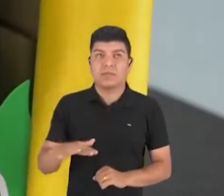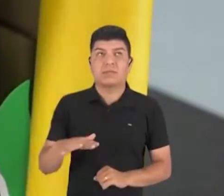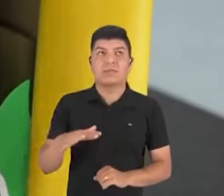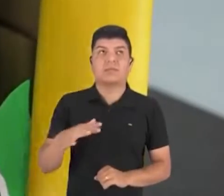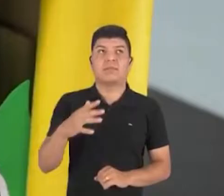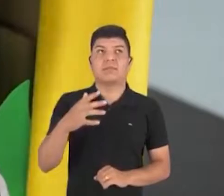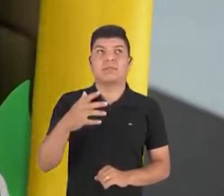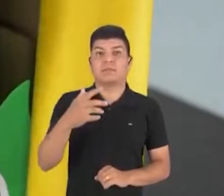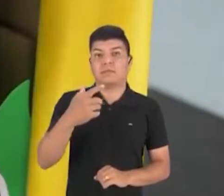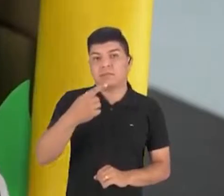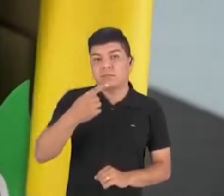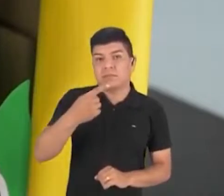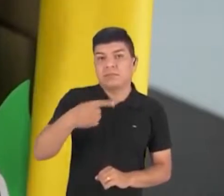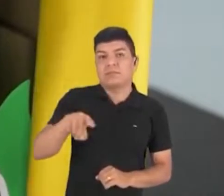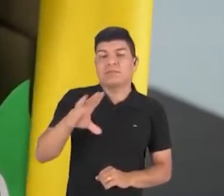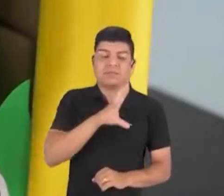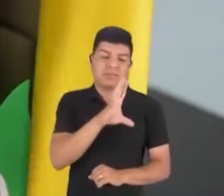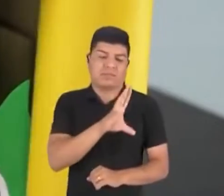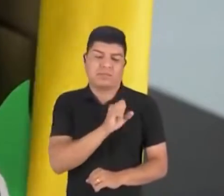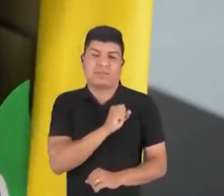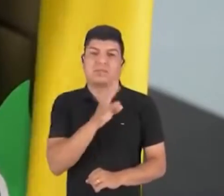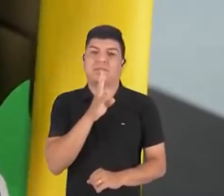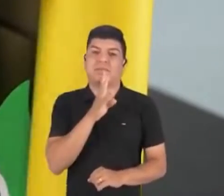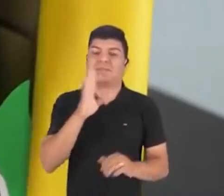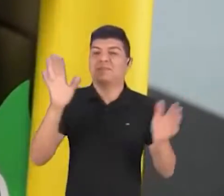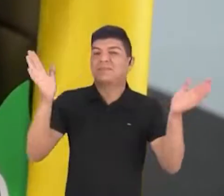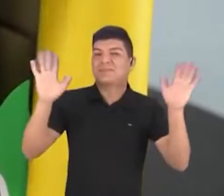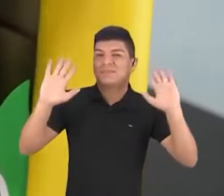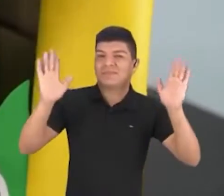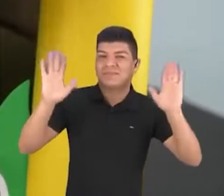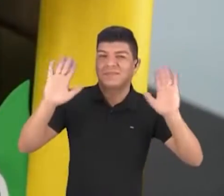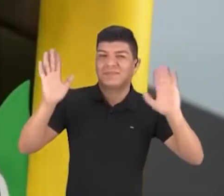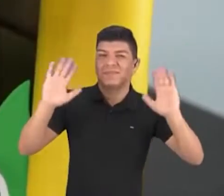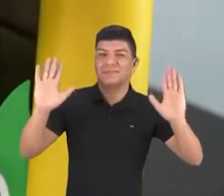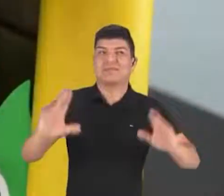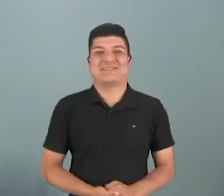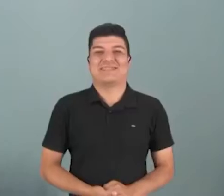indo Amei conhecer vocês tchau